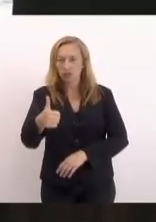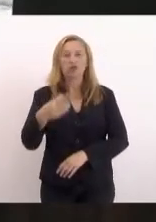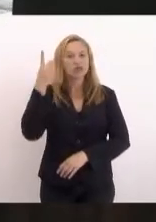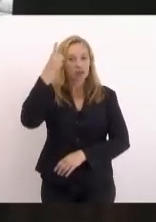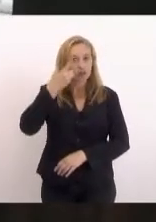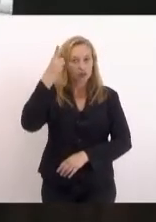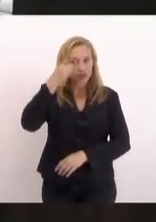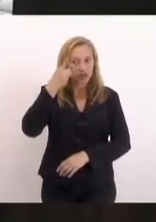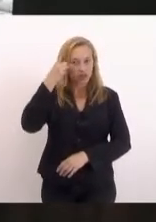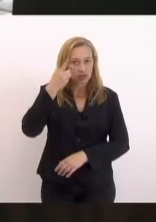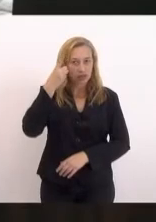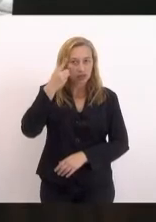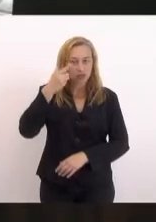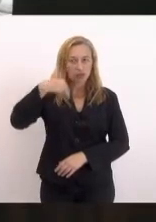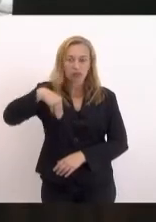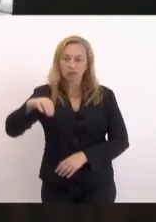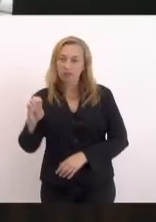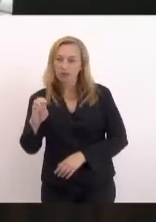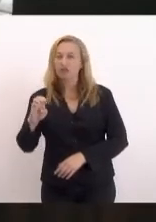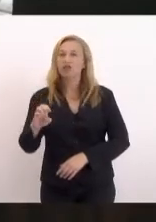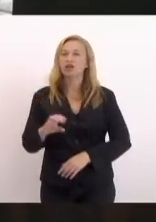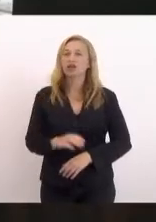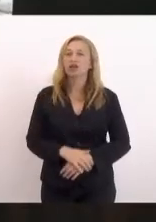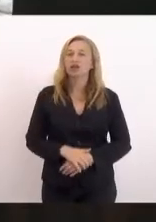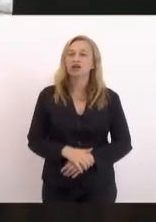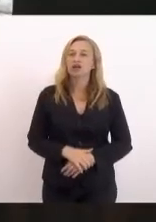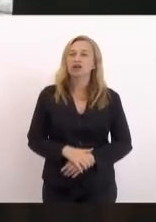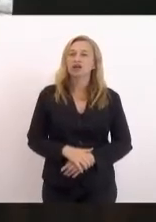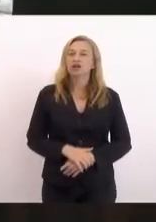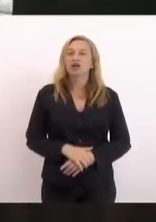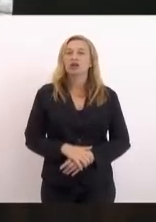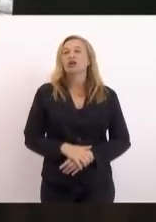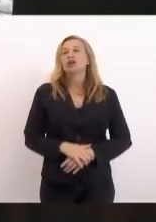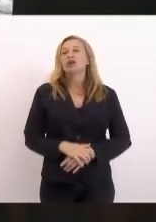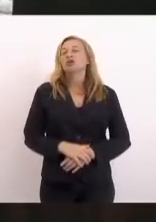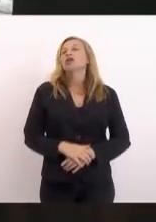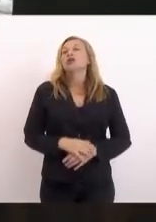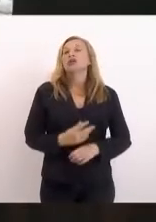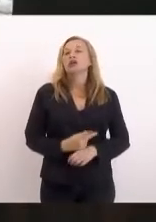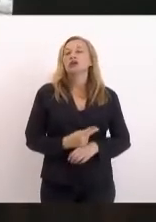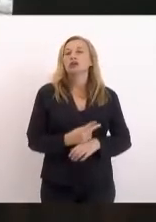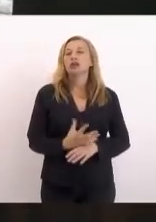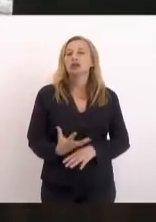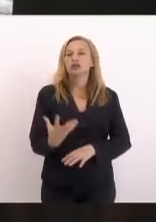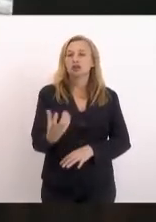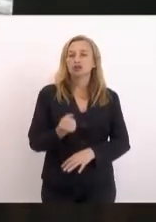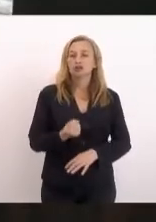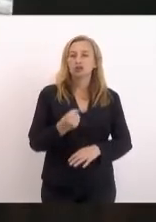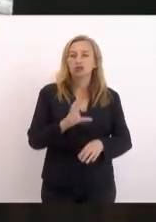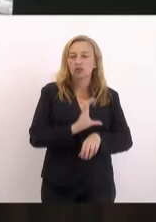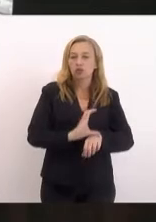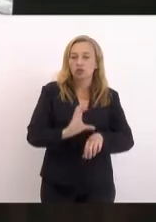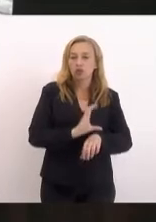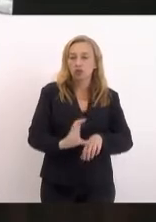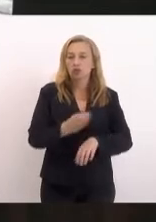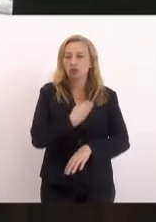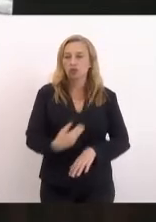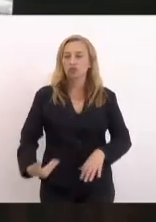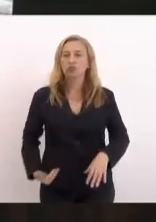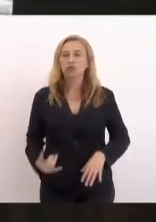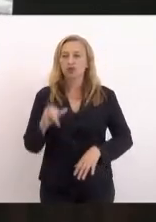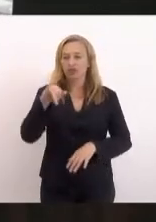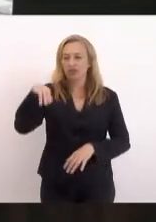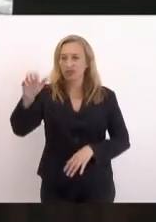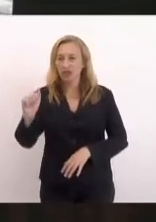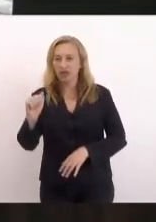Carlos Mink, que dispõe sobre nomeação e posse para o concurso público do Instituto Estadual do Ambiente, INEA, pendendo de pareceres